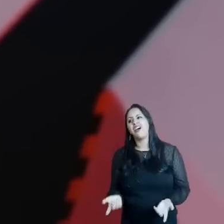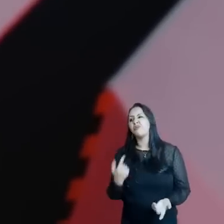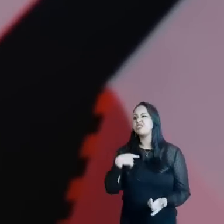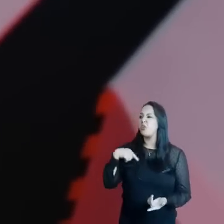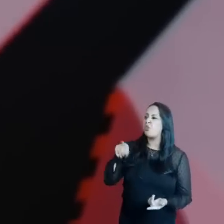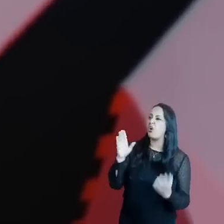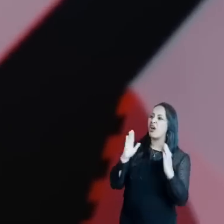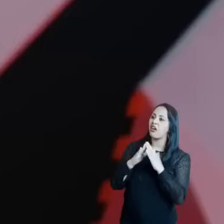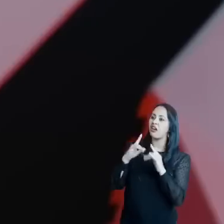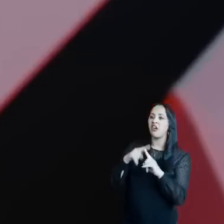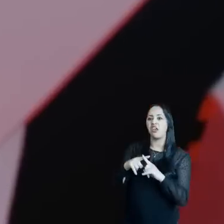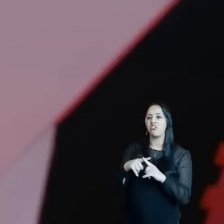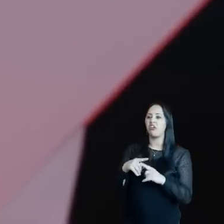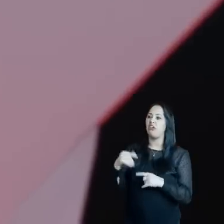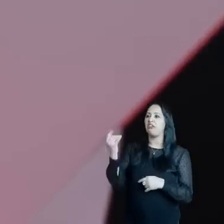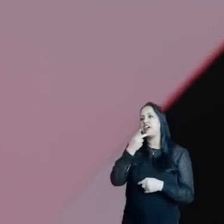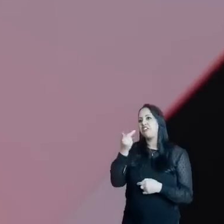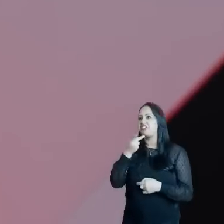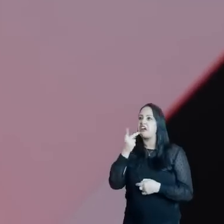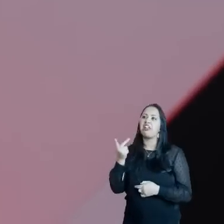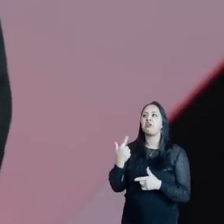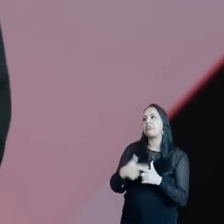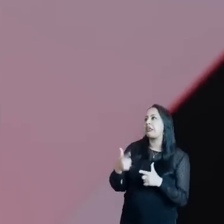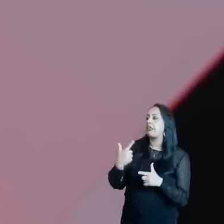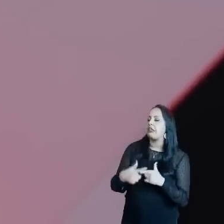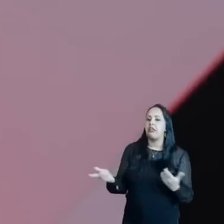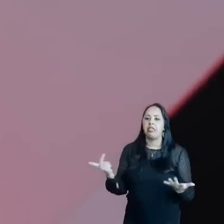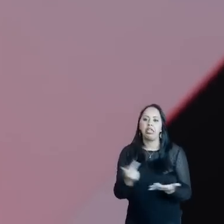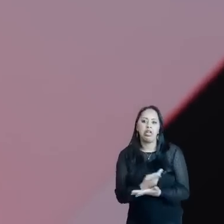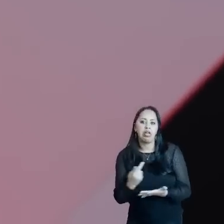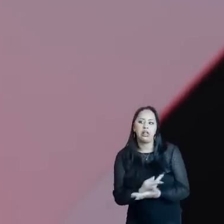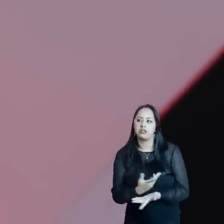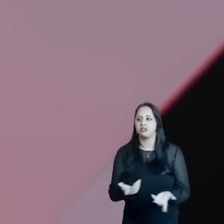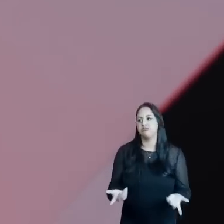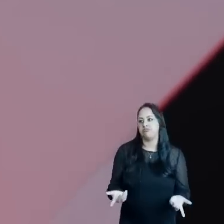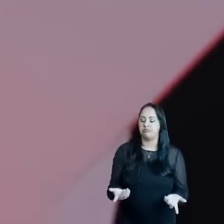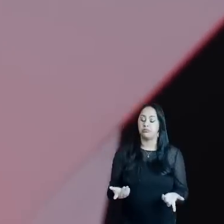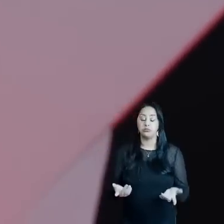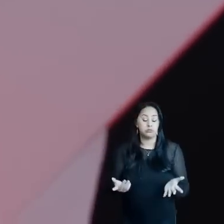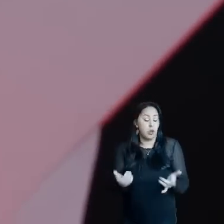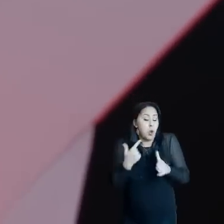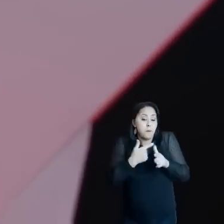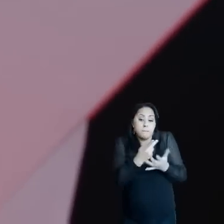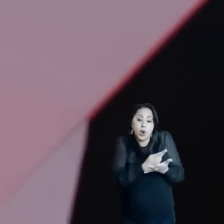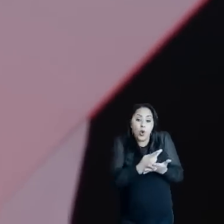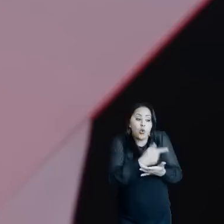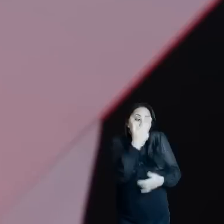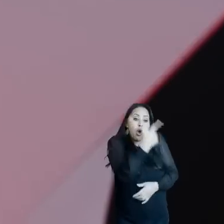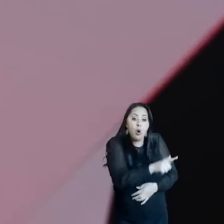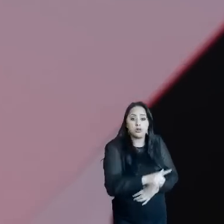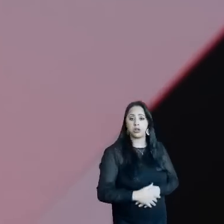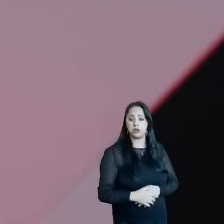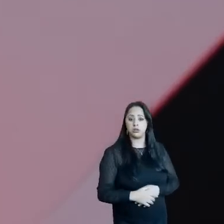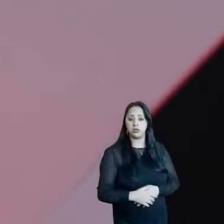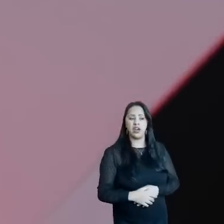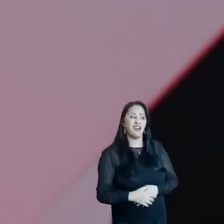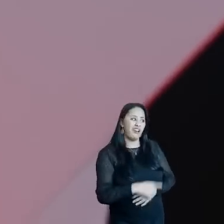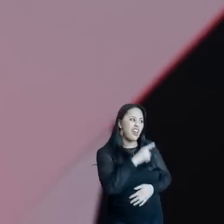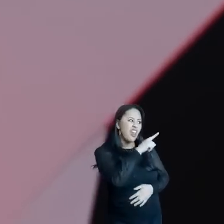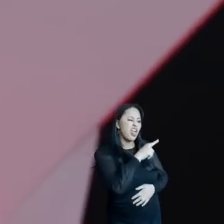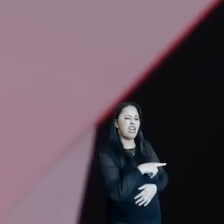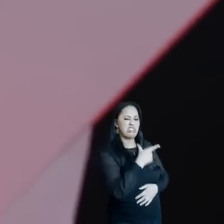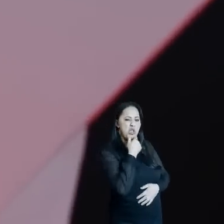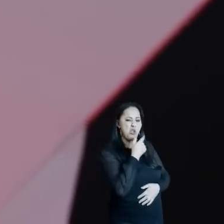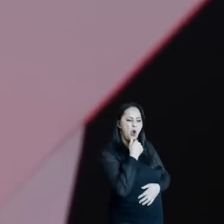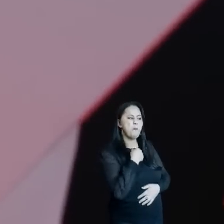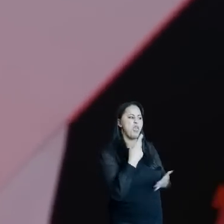na igreja e a igreja só estava falando batatada, só tinha coisa errada, o cara lá não entendia nada, procura outra. Ah, mas o cara ali pisou na bola, foi o homem